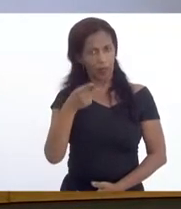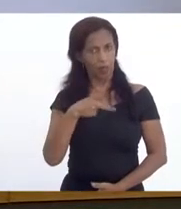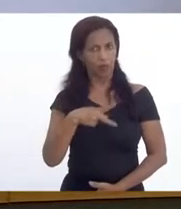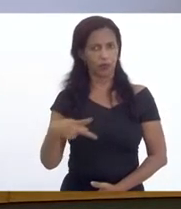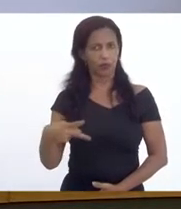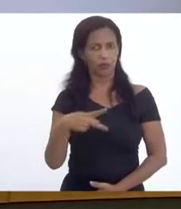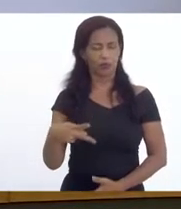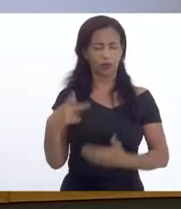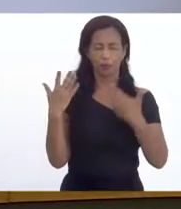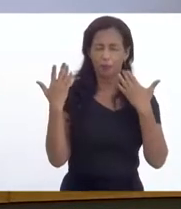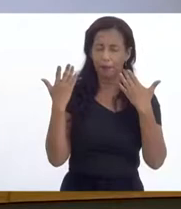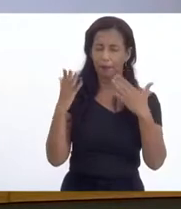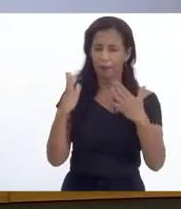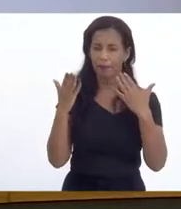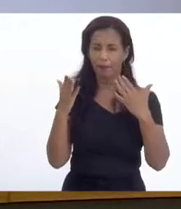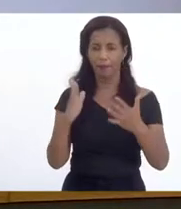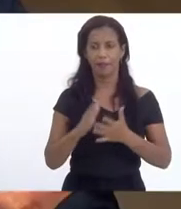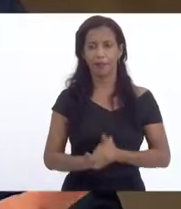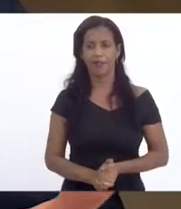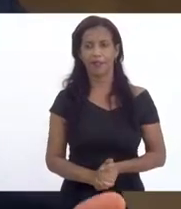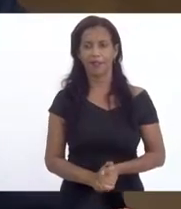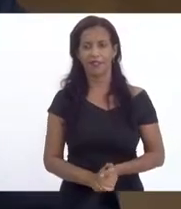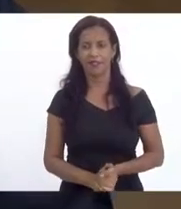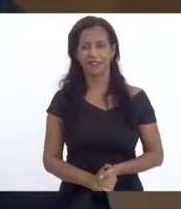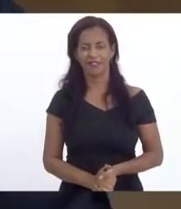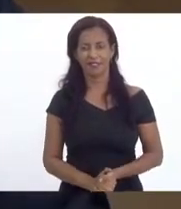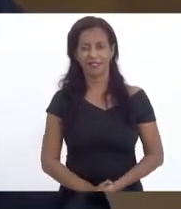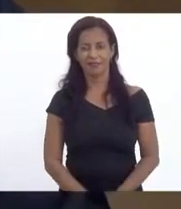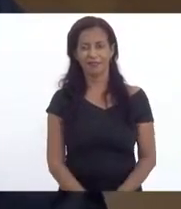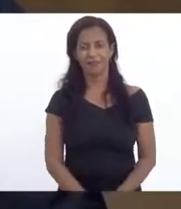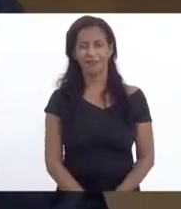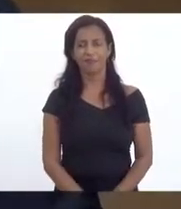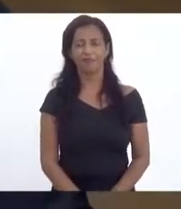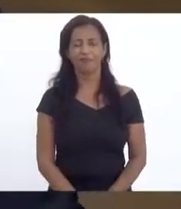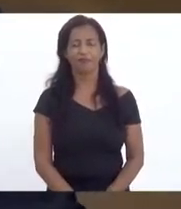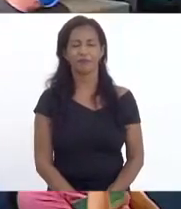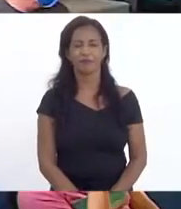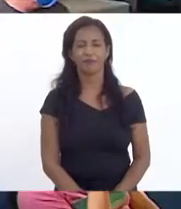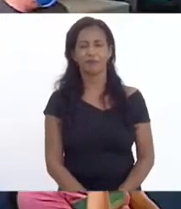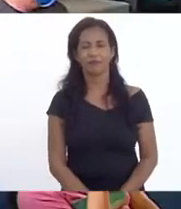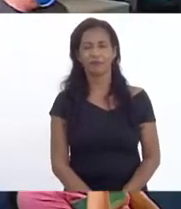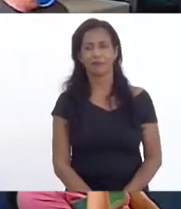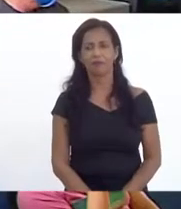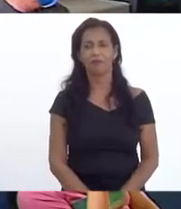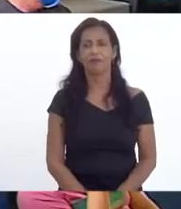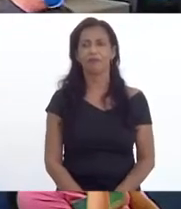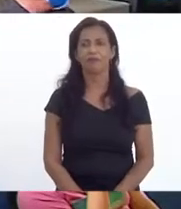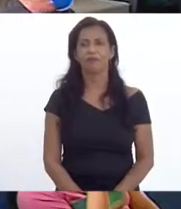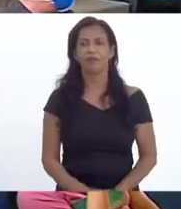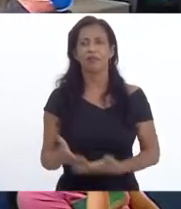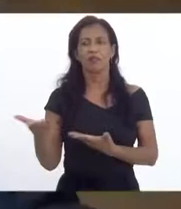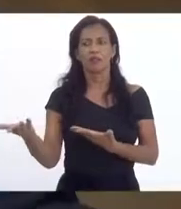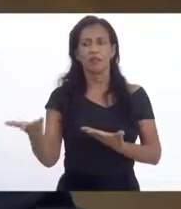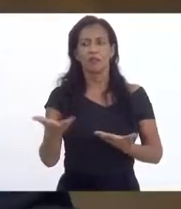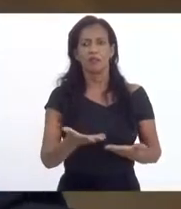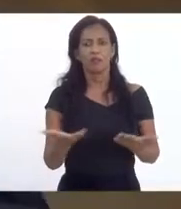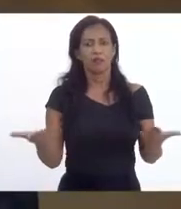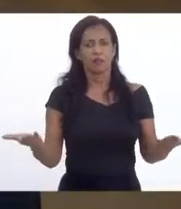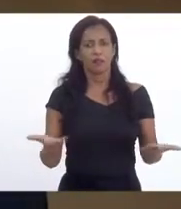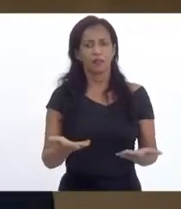E parabéns que cortamos o barulho. Obrigado. Vamos ouvir